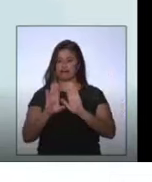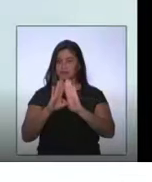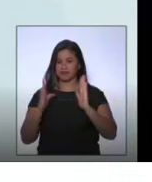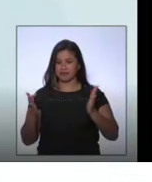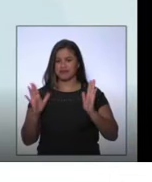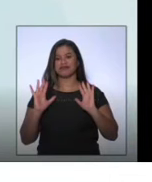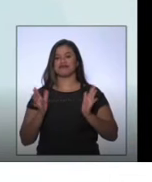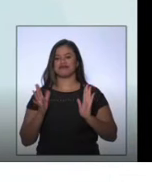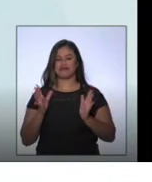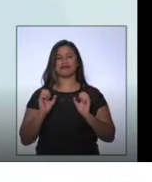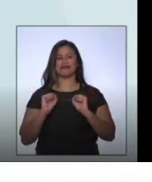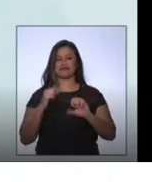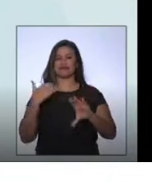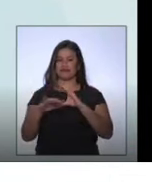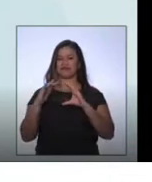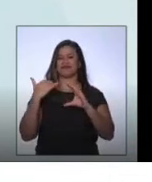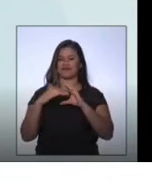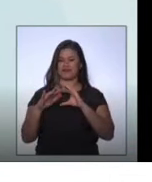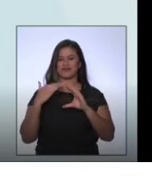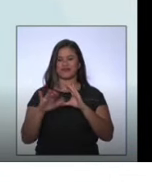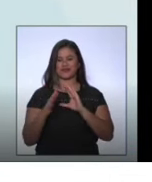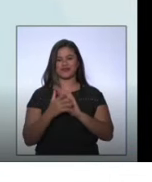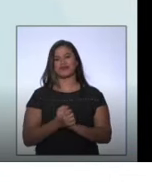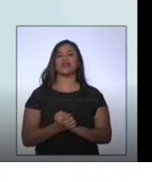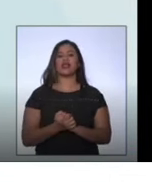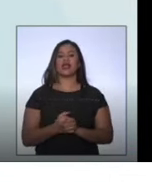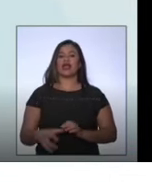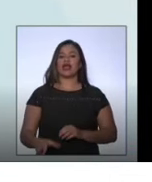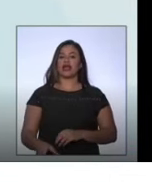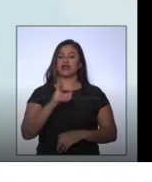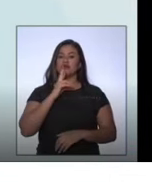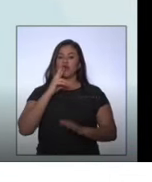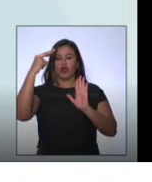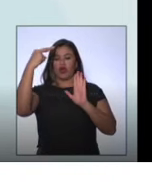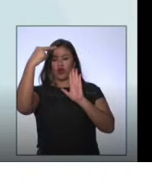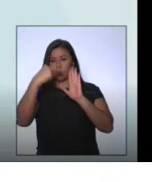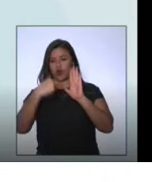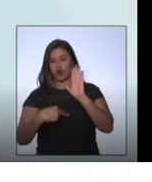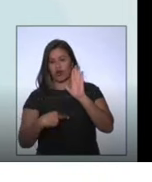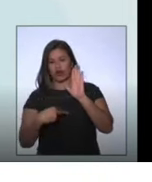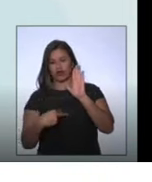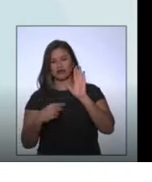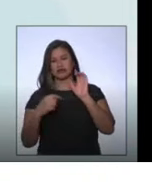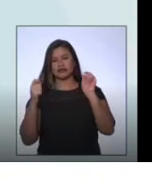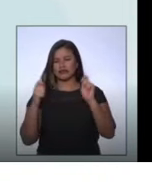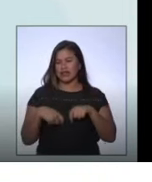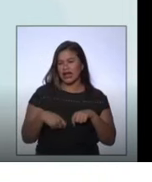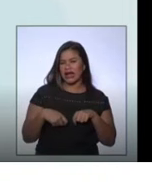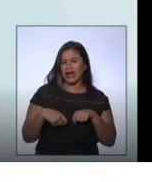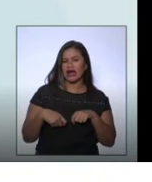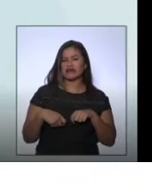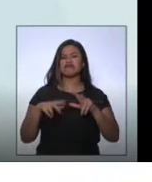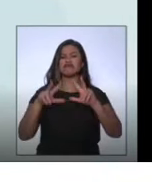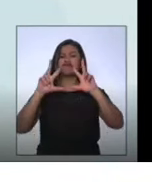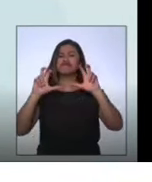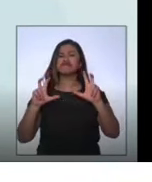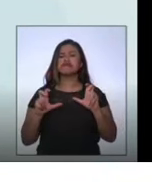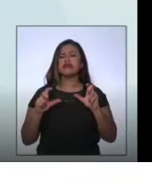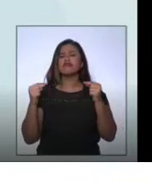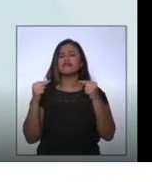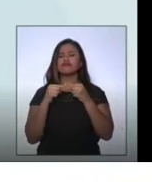Então, Ok, ok, vamos lá. então, pessoas, respondam para nós. É possível fazer uma leitura dessa imagem? Qual é o tema sugerido pelo